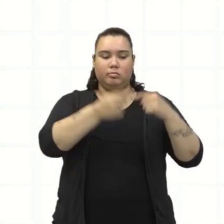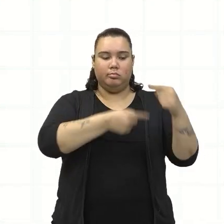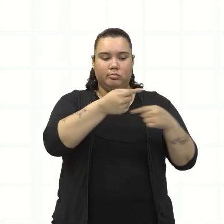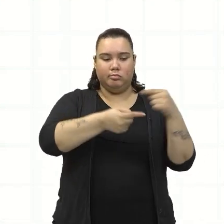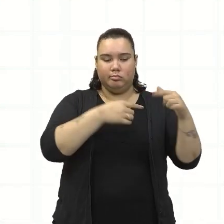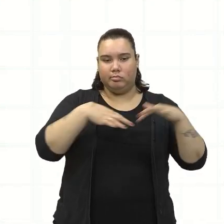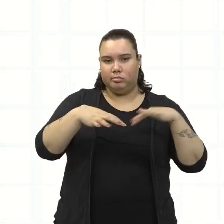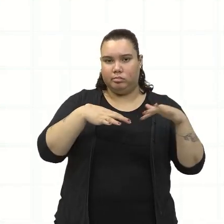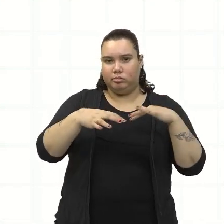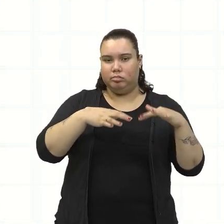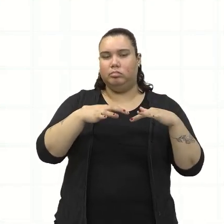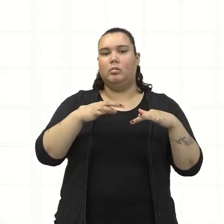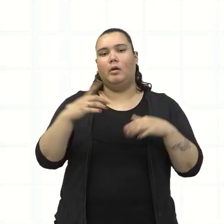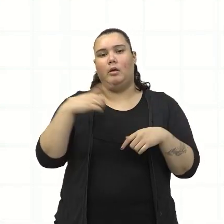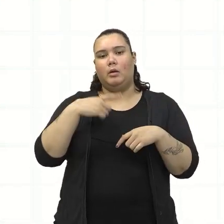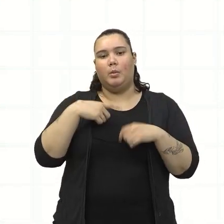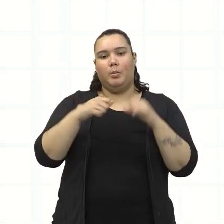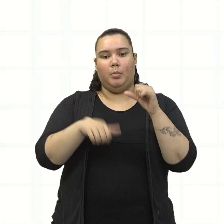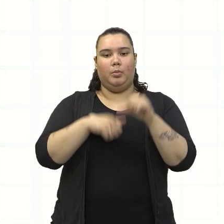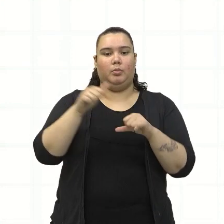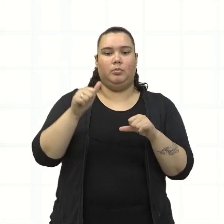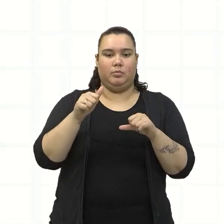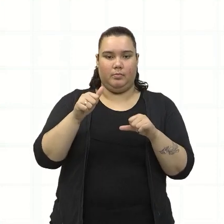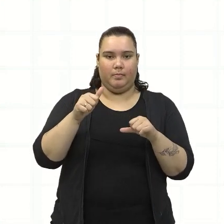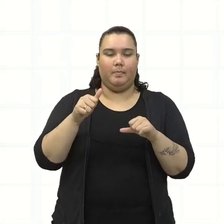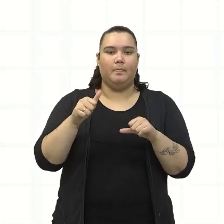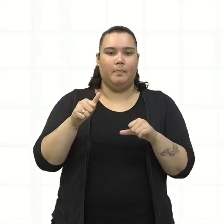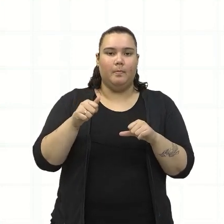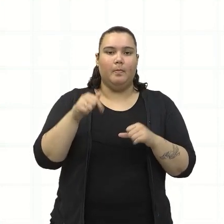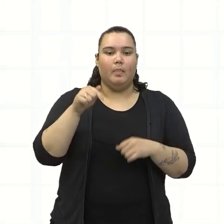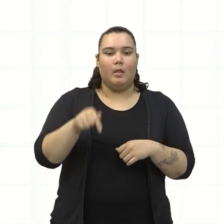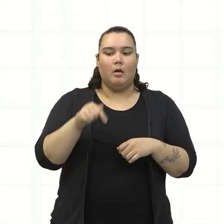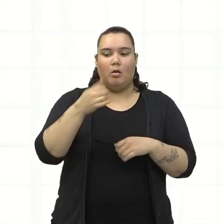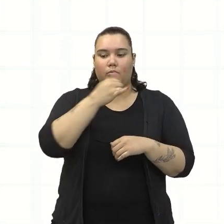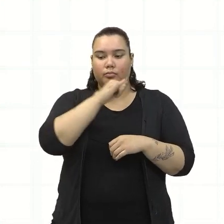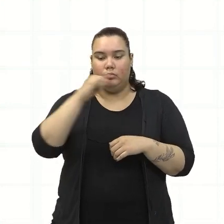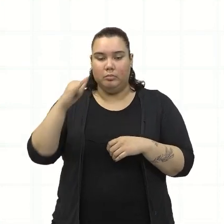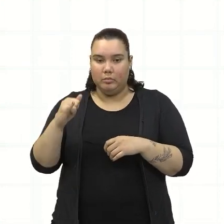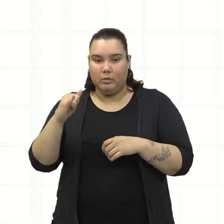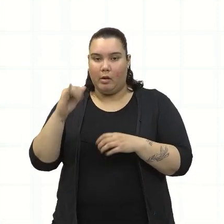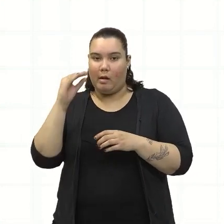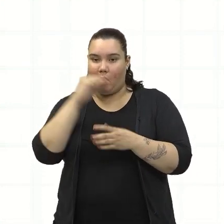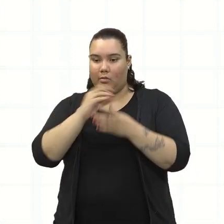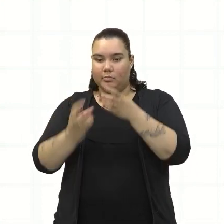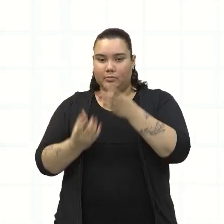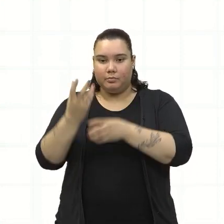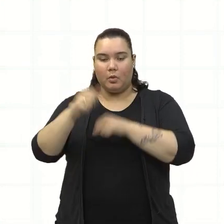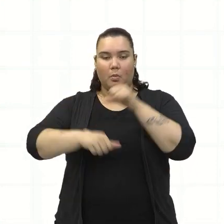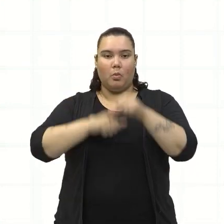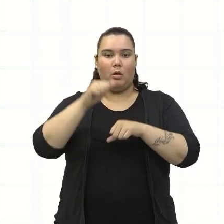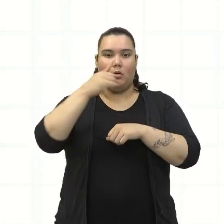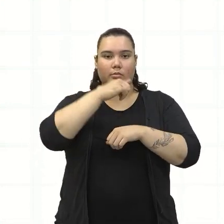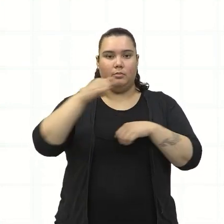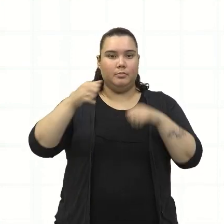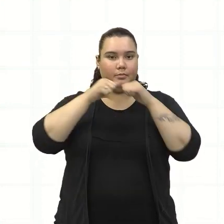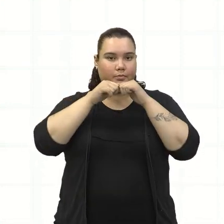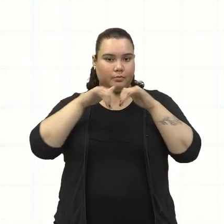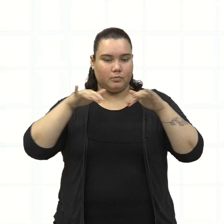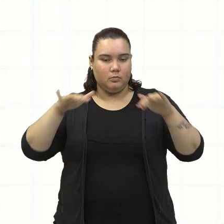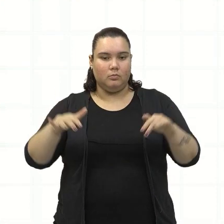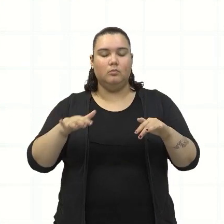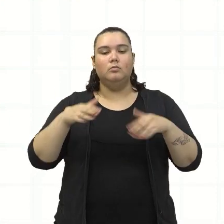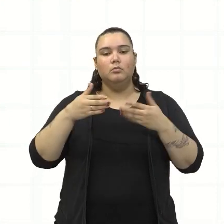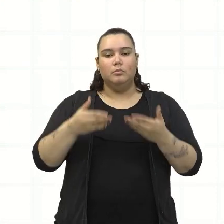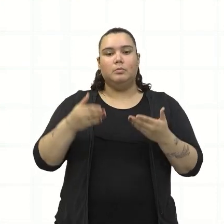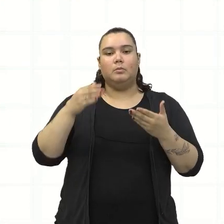gerador e vai transformar, então, essa energia térmica em eletricidade, tá? E aí ela vai sendo